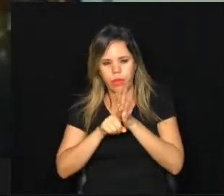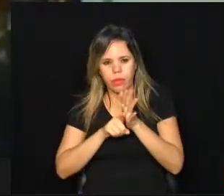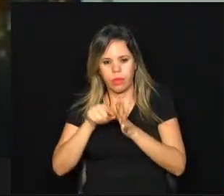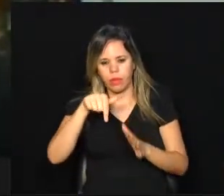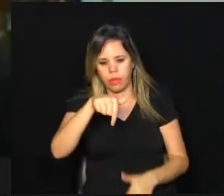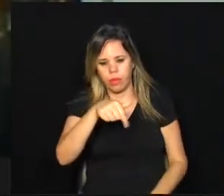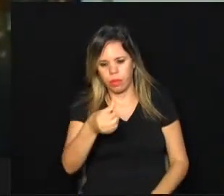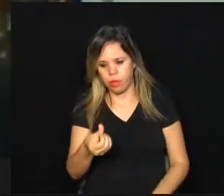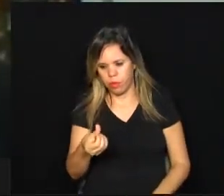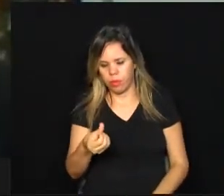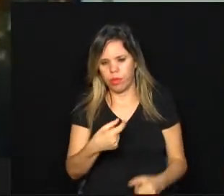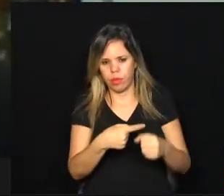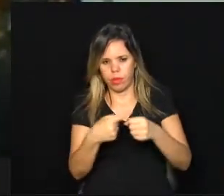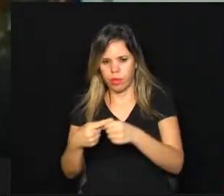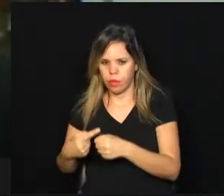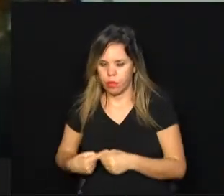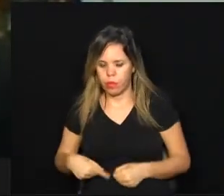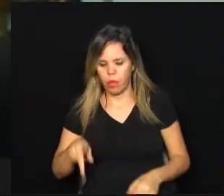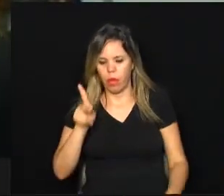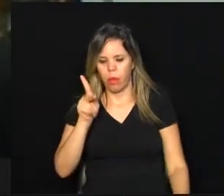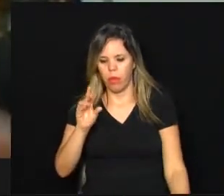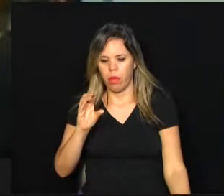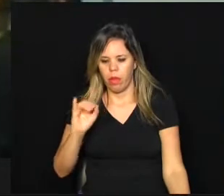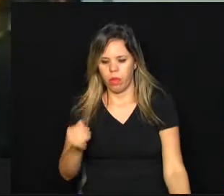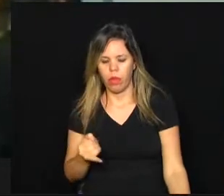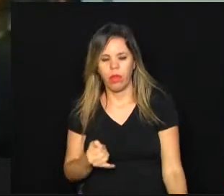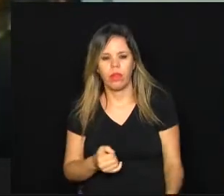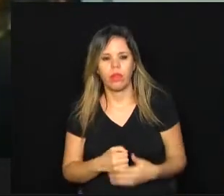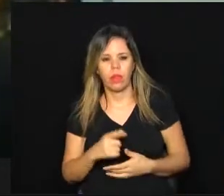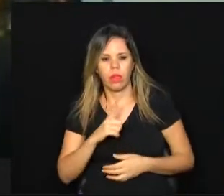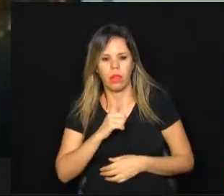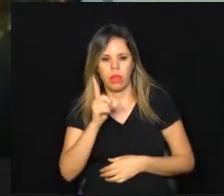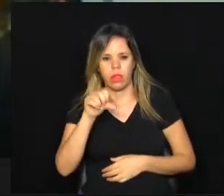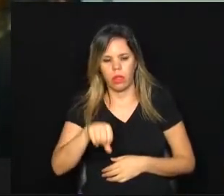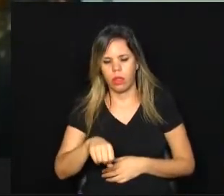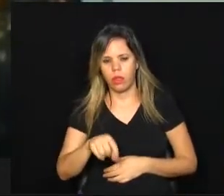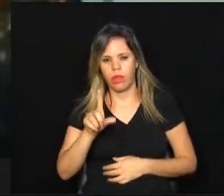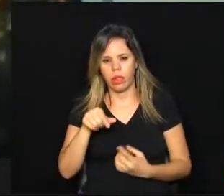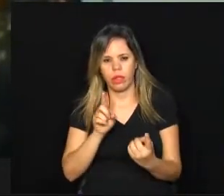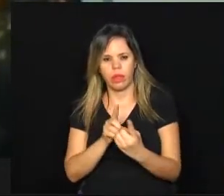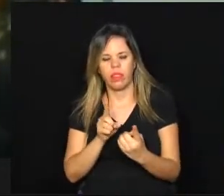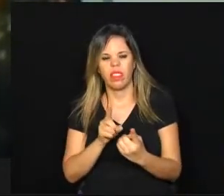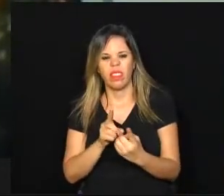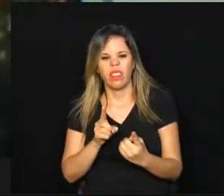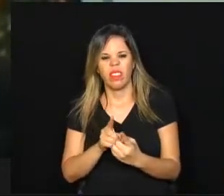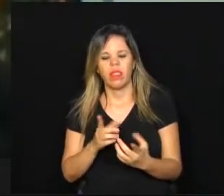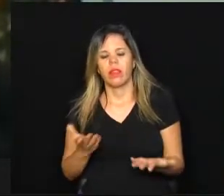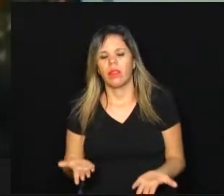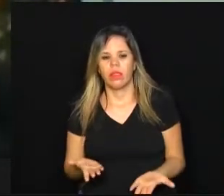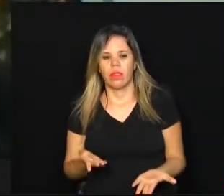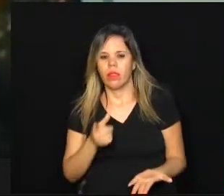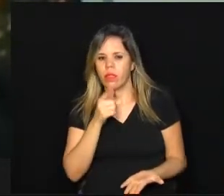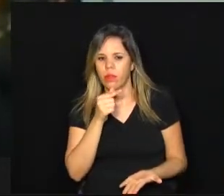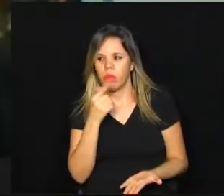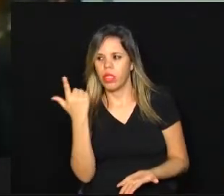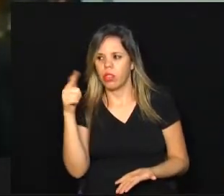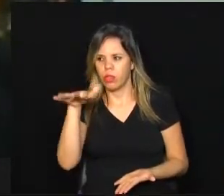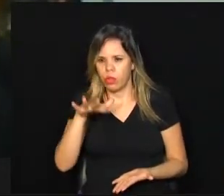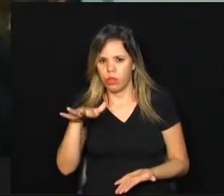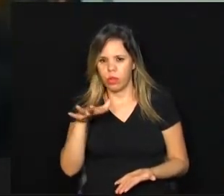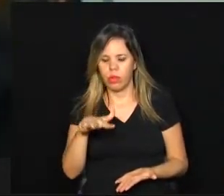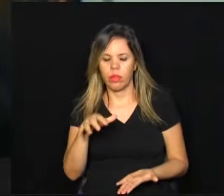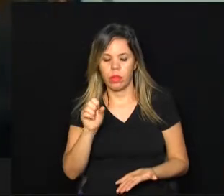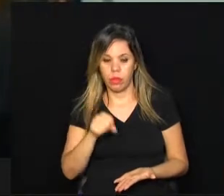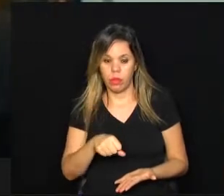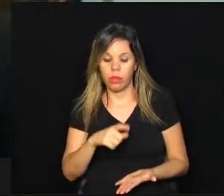76 municípios da bacia PCJ, porque tem 19 que são atendidos pelo Cantareira, como Campinas e outros. Sim. Mas